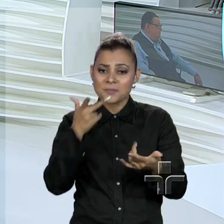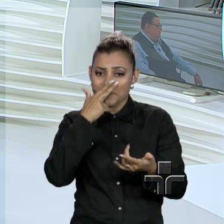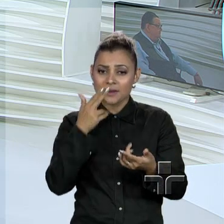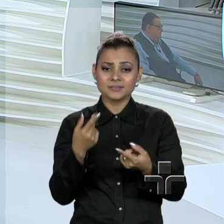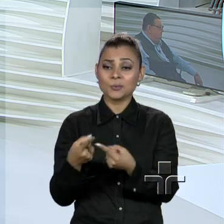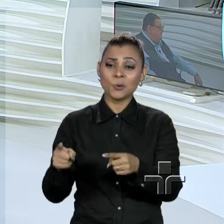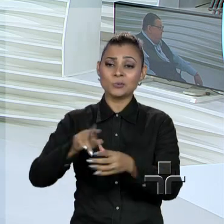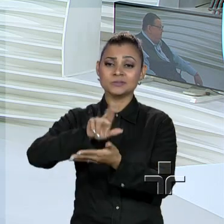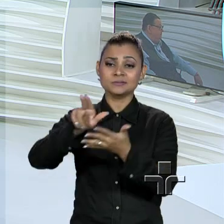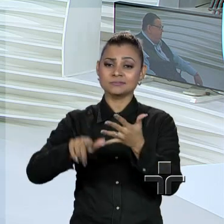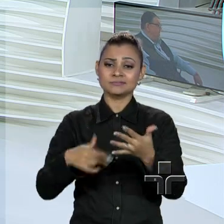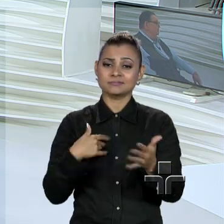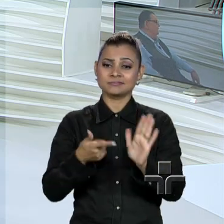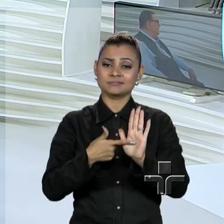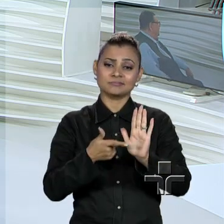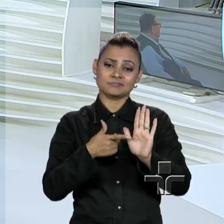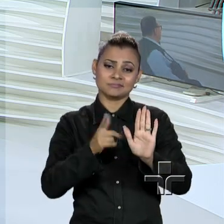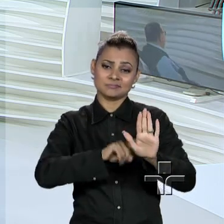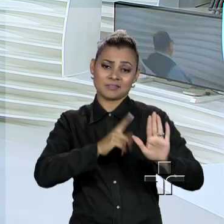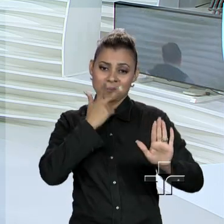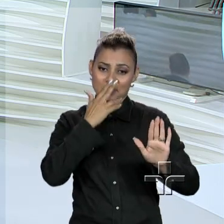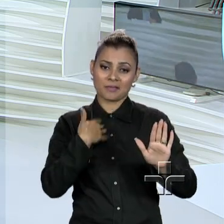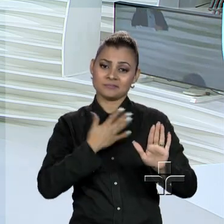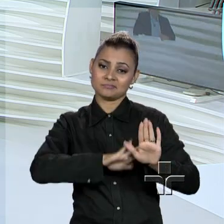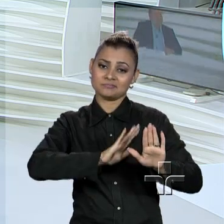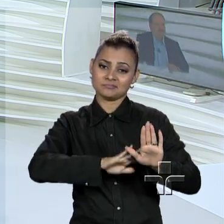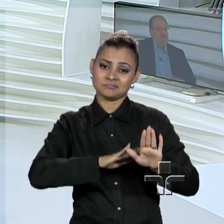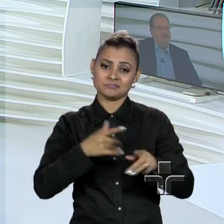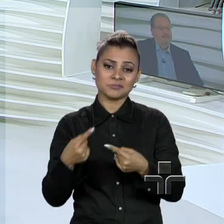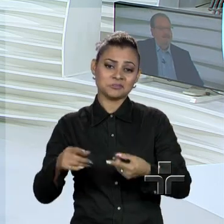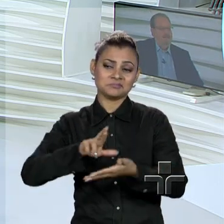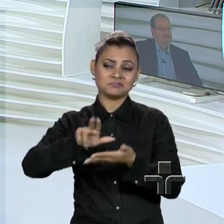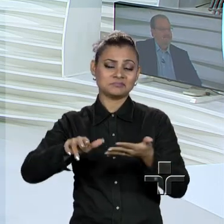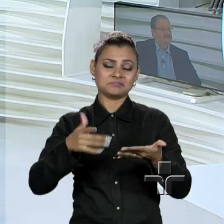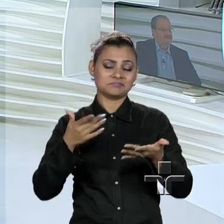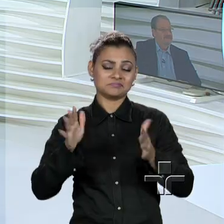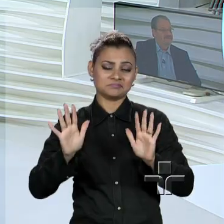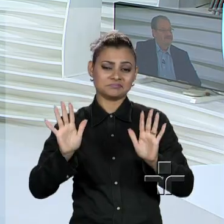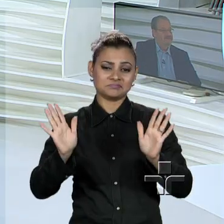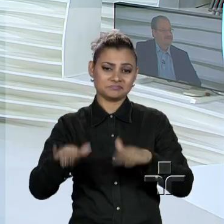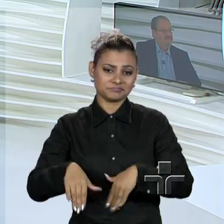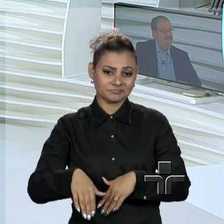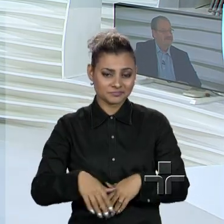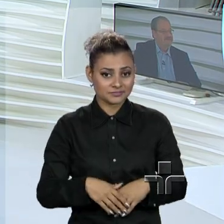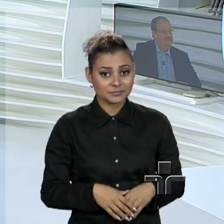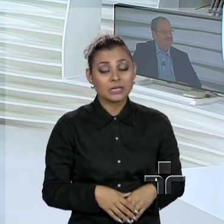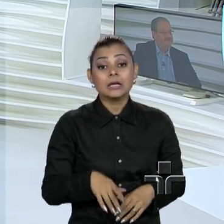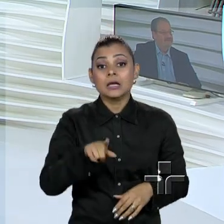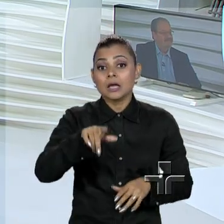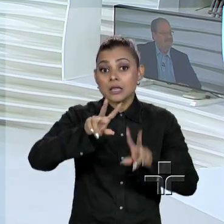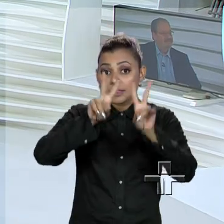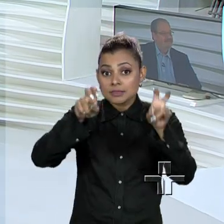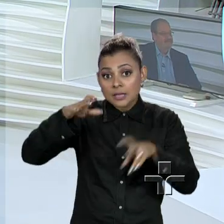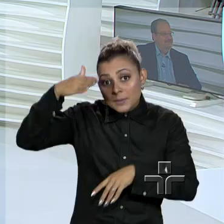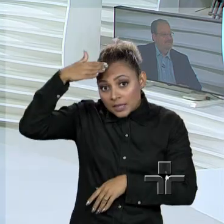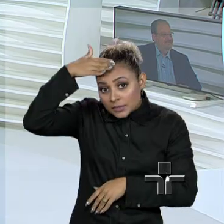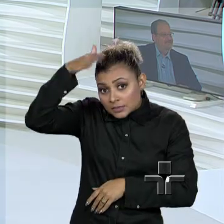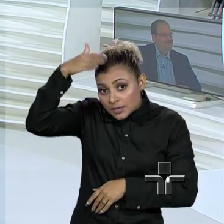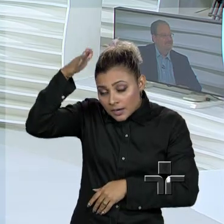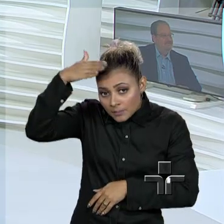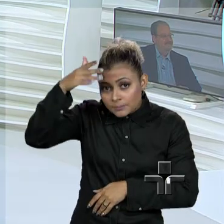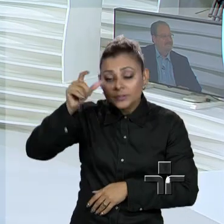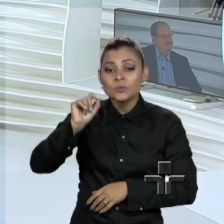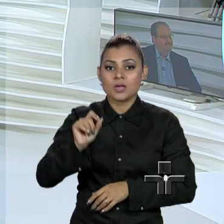A gente estava falando também a gente estava falando dessa onda Trump, né, de liderar